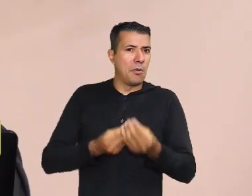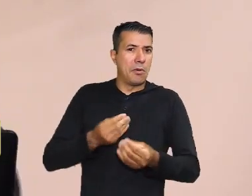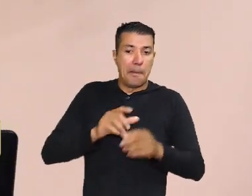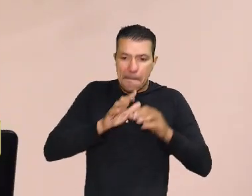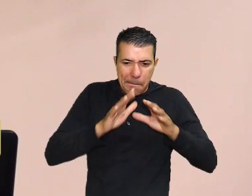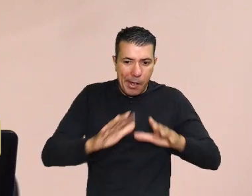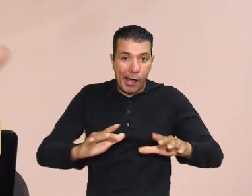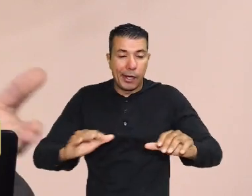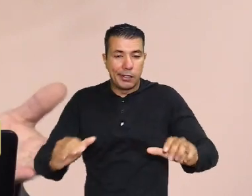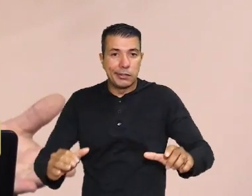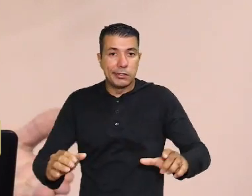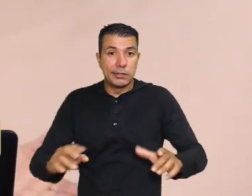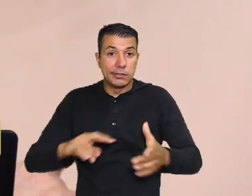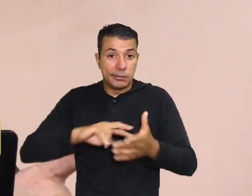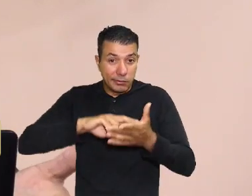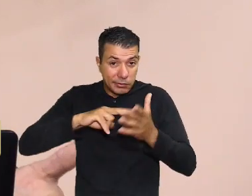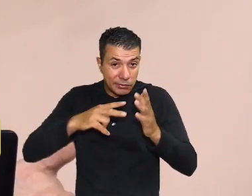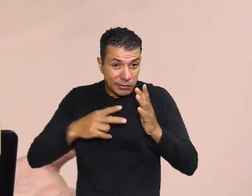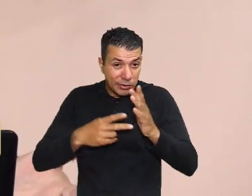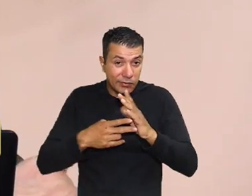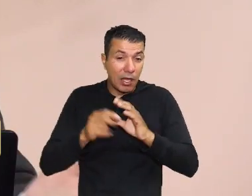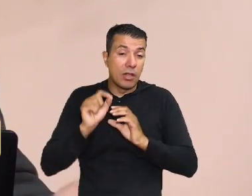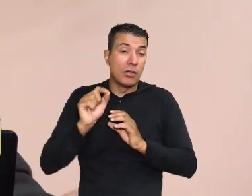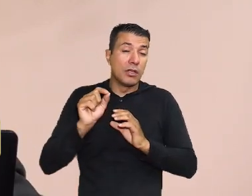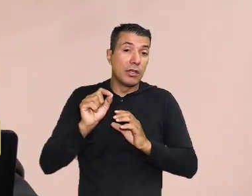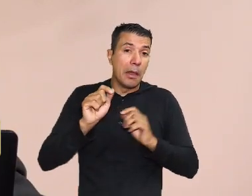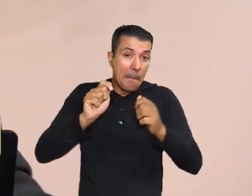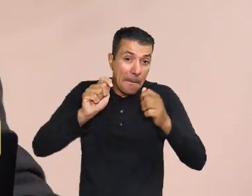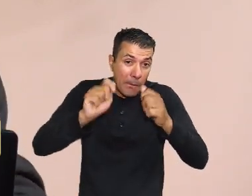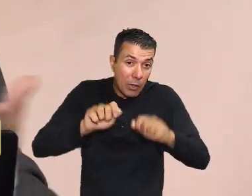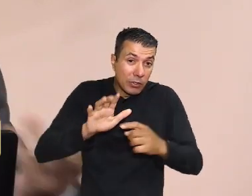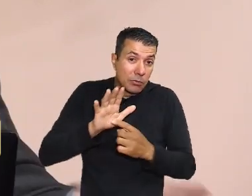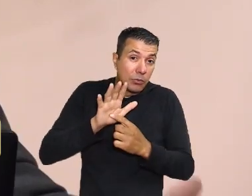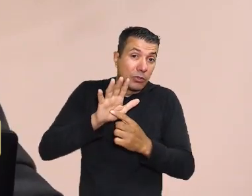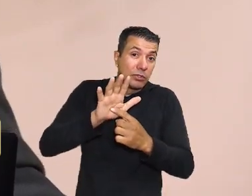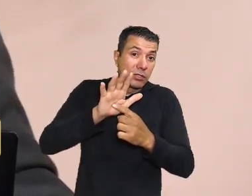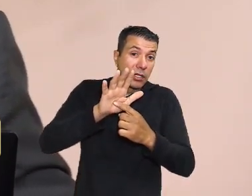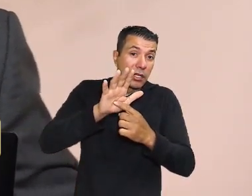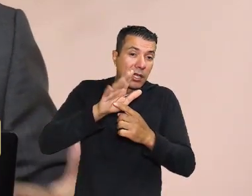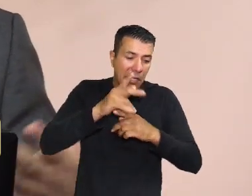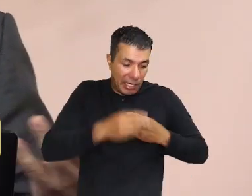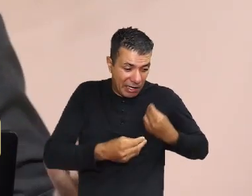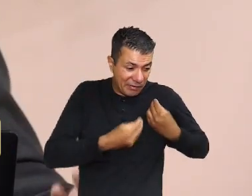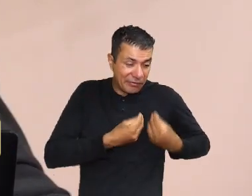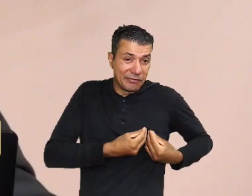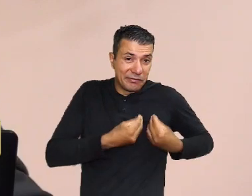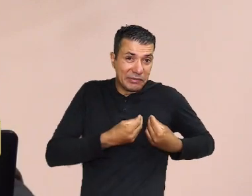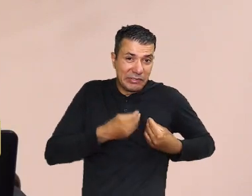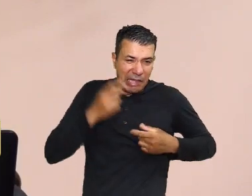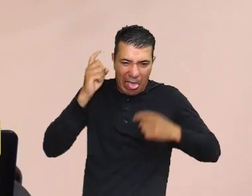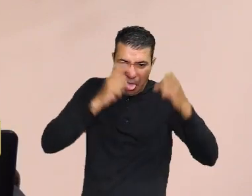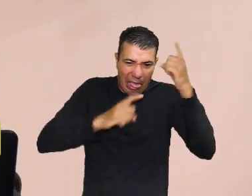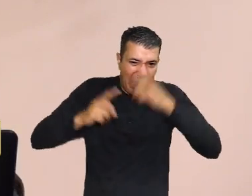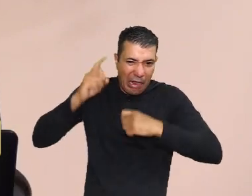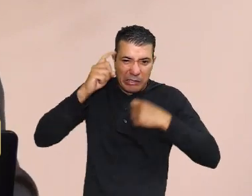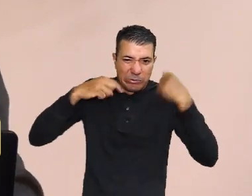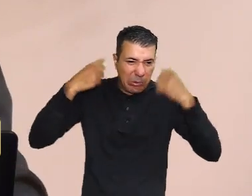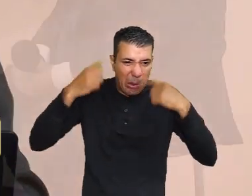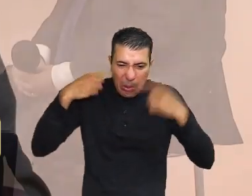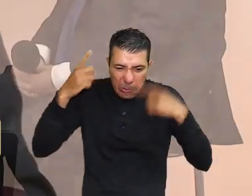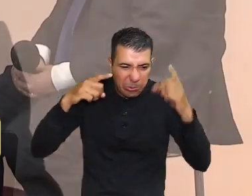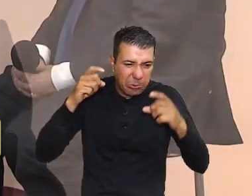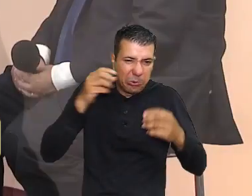mar também, nós podemos fazer uma aplicação aqui dizendo que ele pode representar a agitação da nossa vida, essa loucura que é esse mundo de